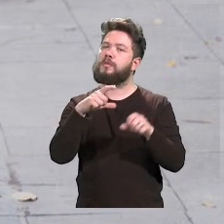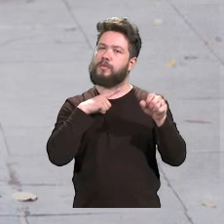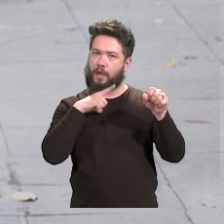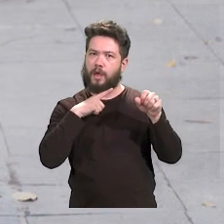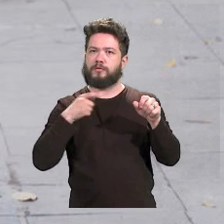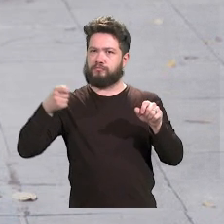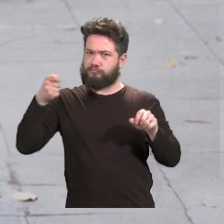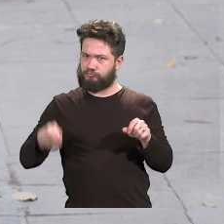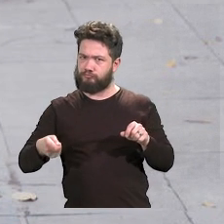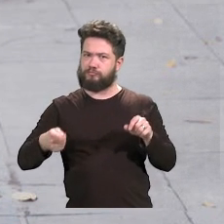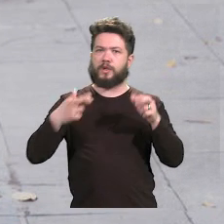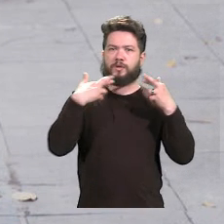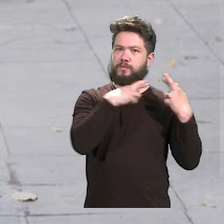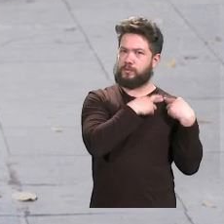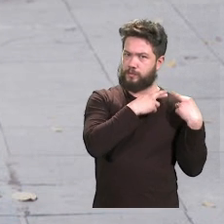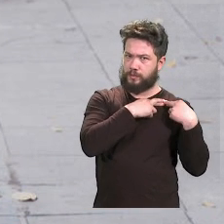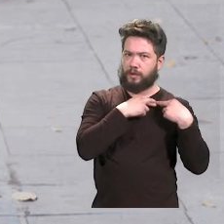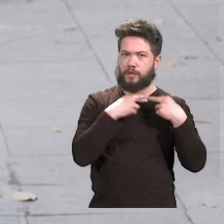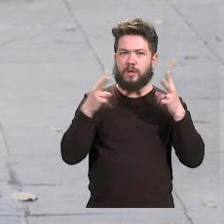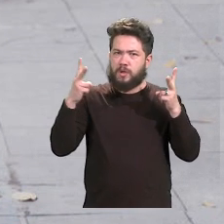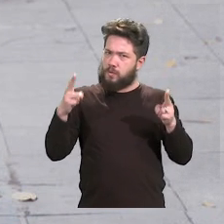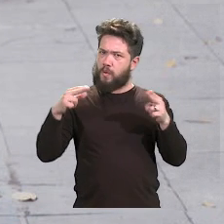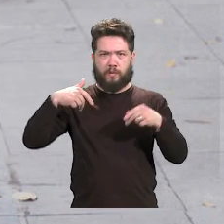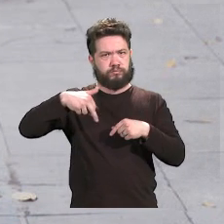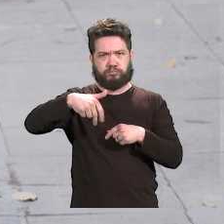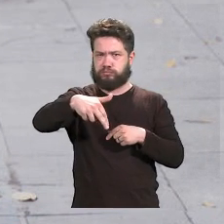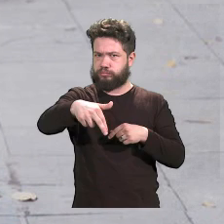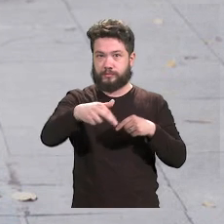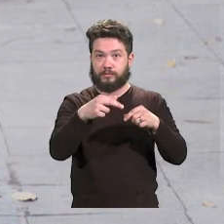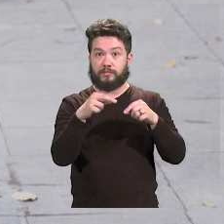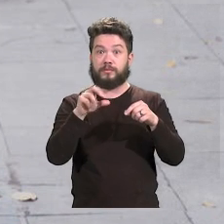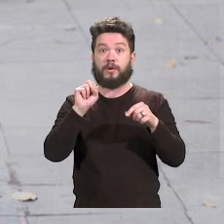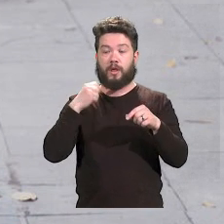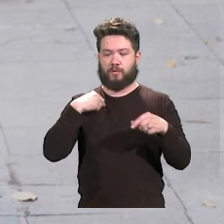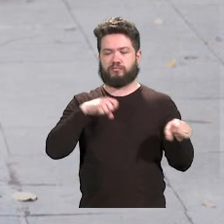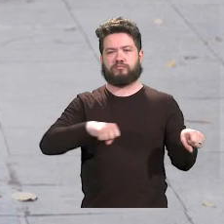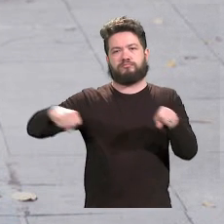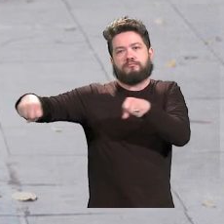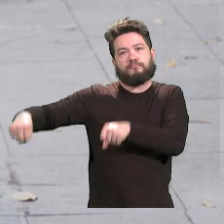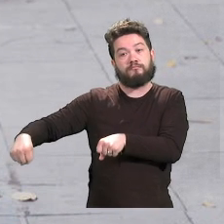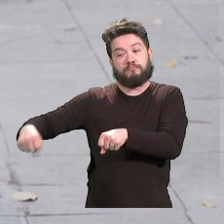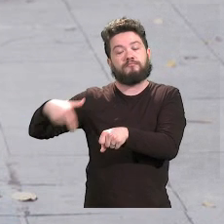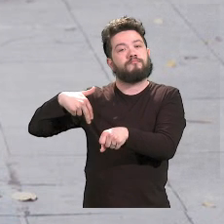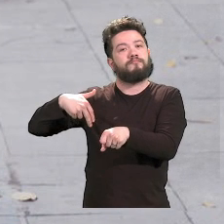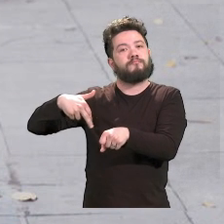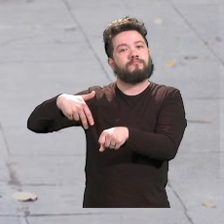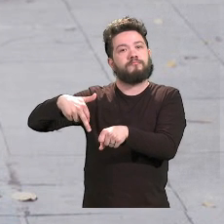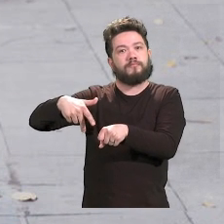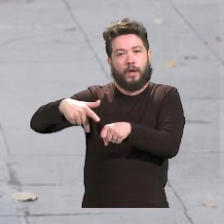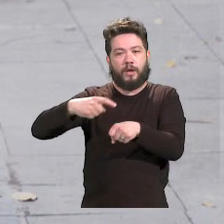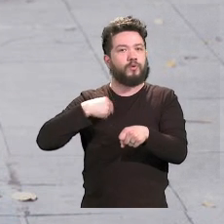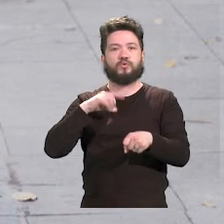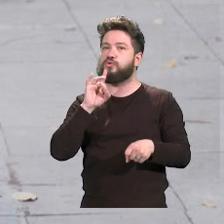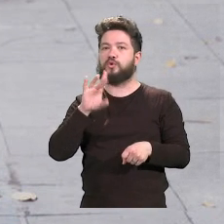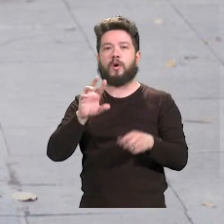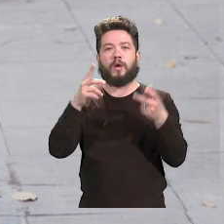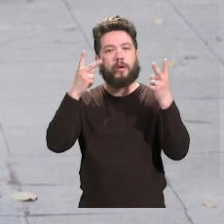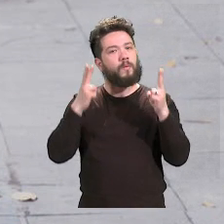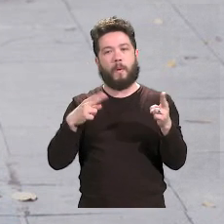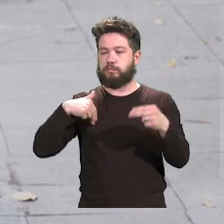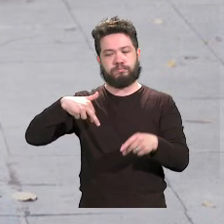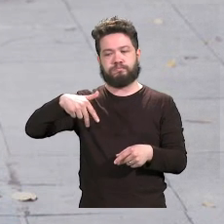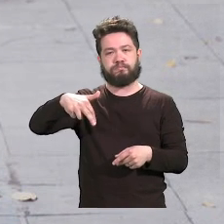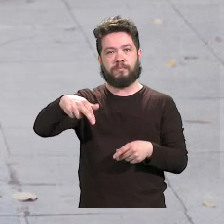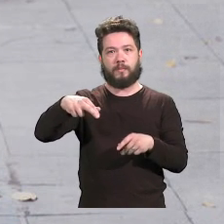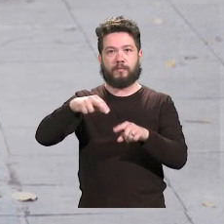deveres equiparados ao do pedestre, ou seja, naquele momento, a condição dele de usuário da pista é